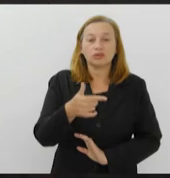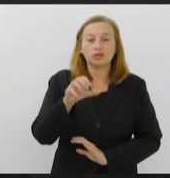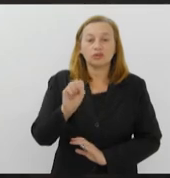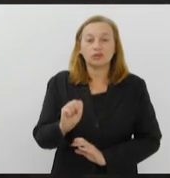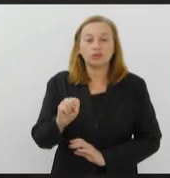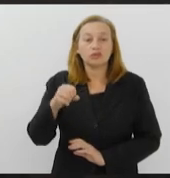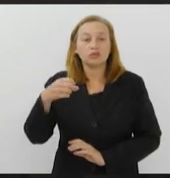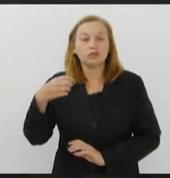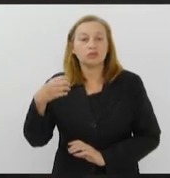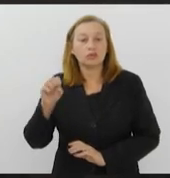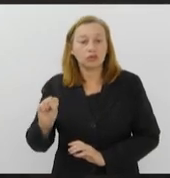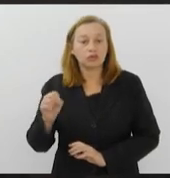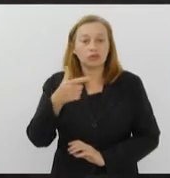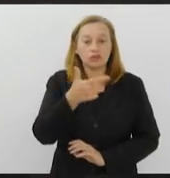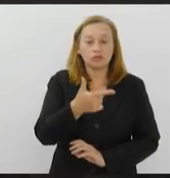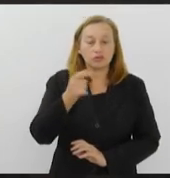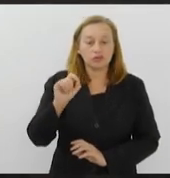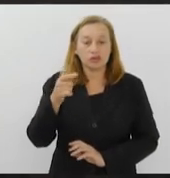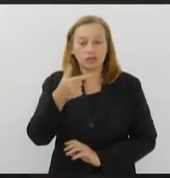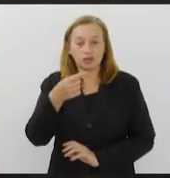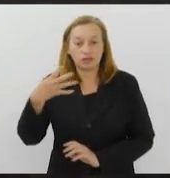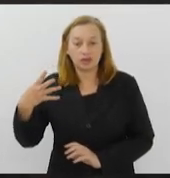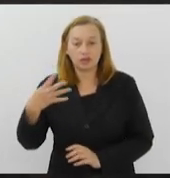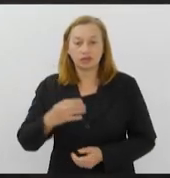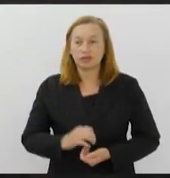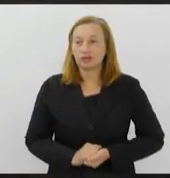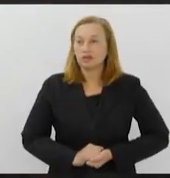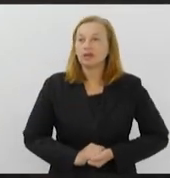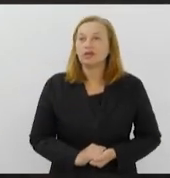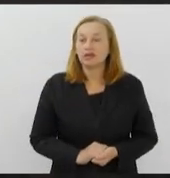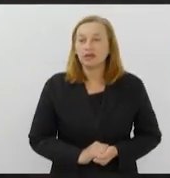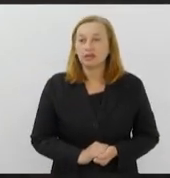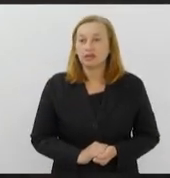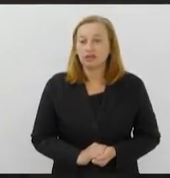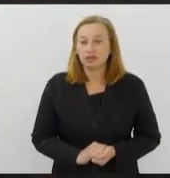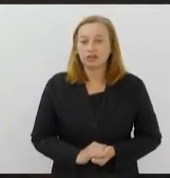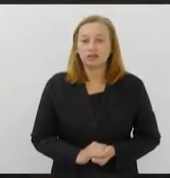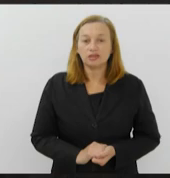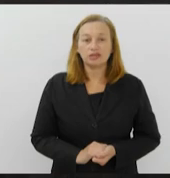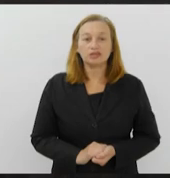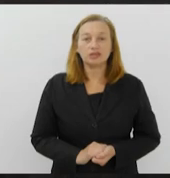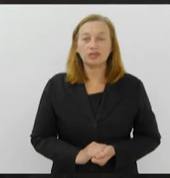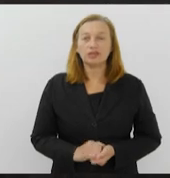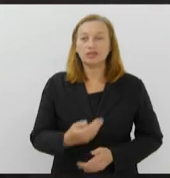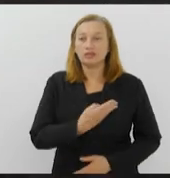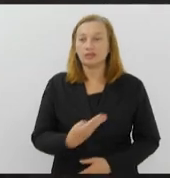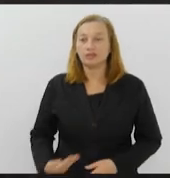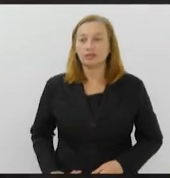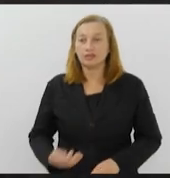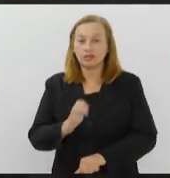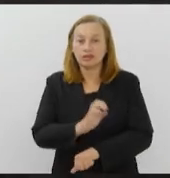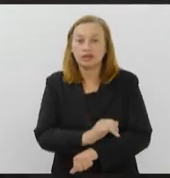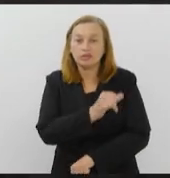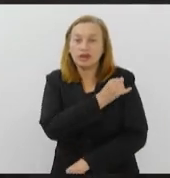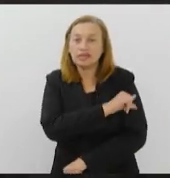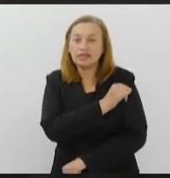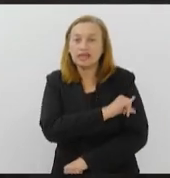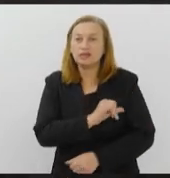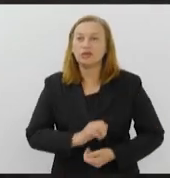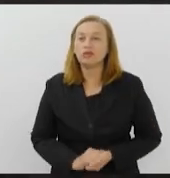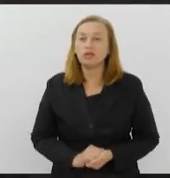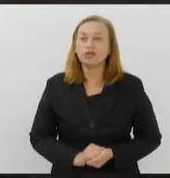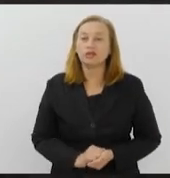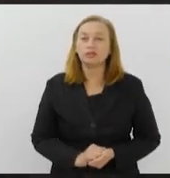288/2024, de autoria do deputado Rosenberg Rey, que solicita o excelentíssimo senhor governador do estado do Rio de Janeiro o envio de